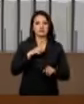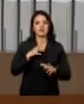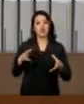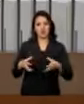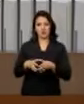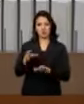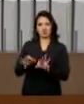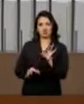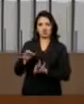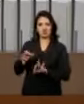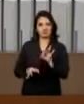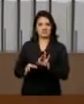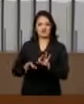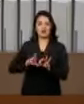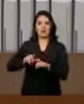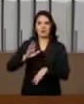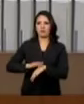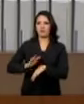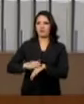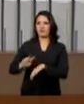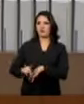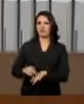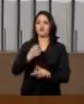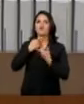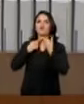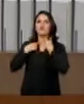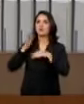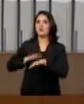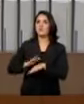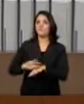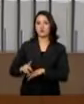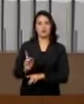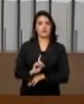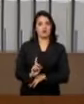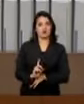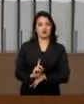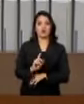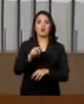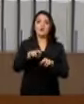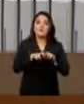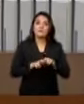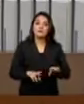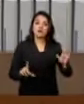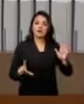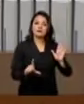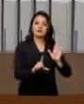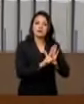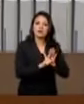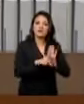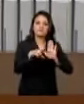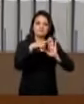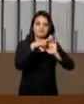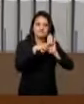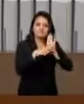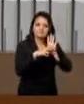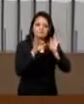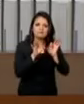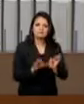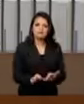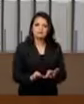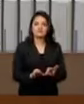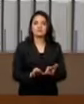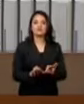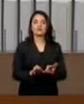age de moto próprio, não age de ofício, através de legitimados para a ação, dar